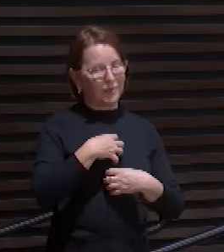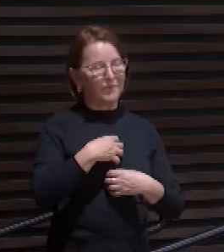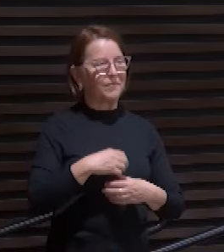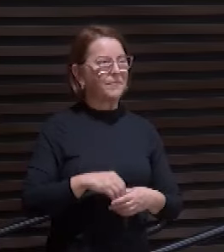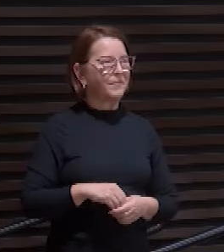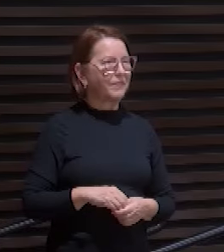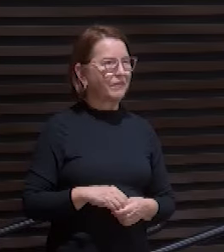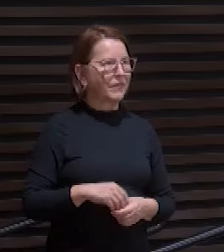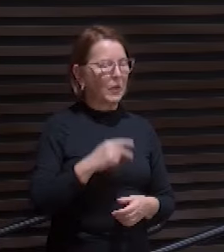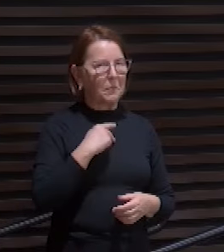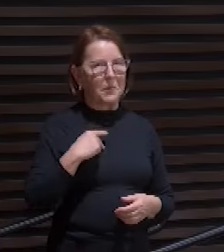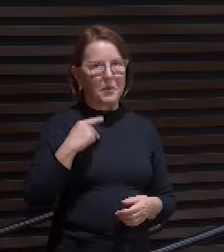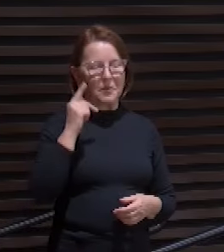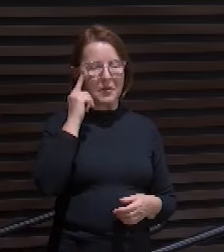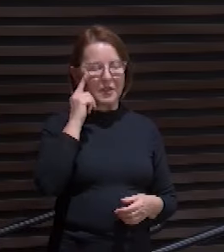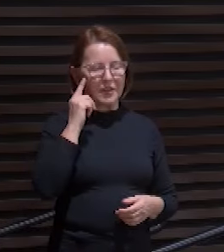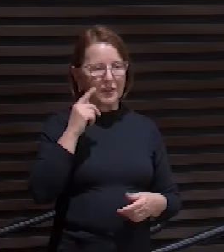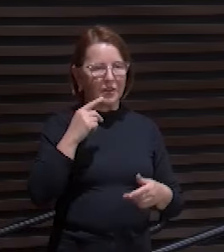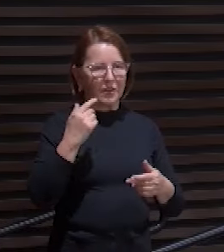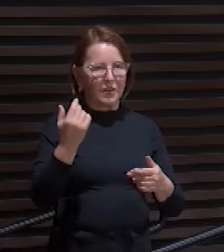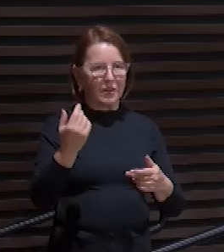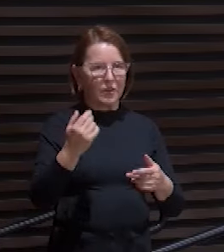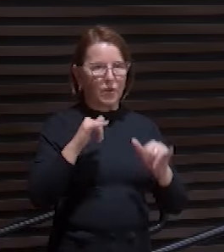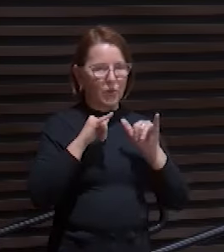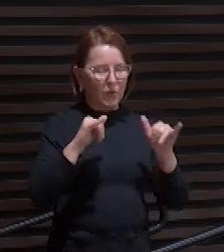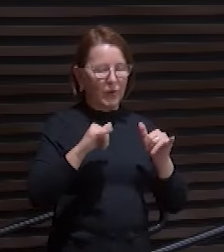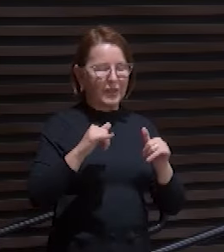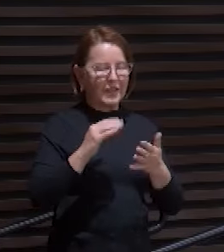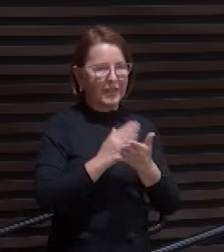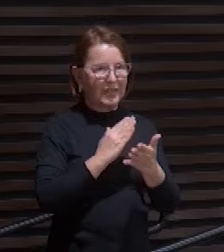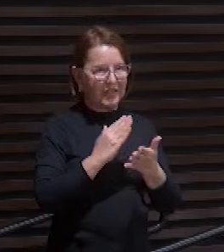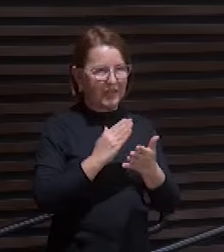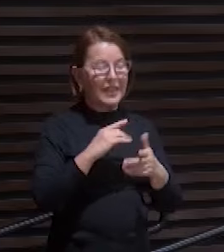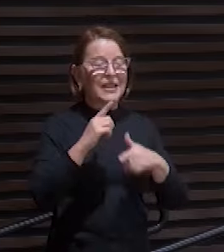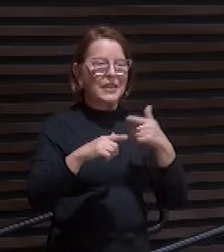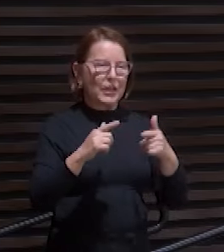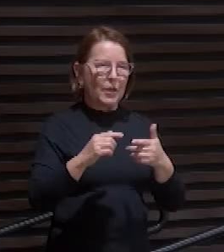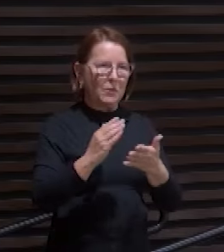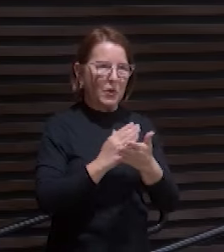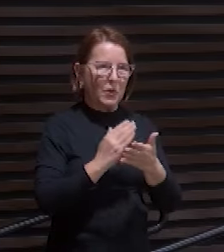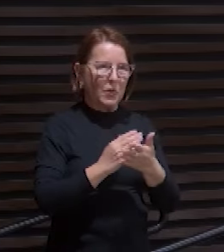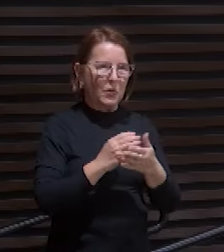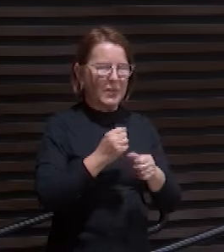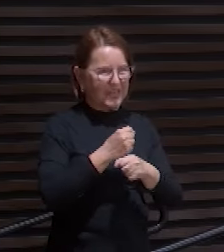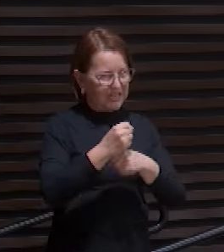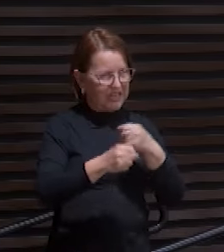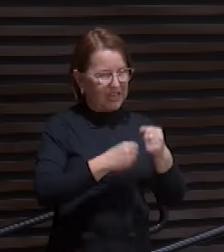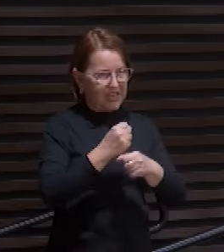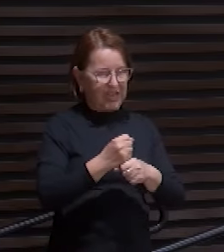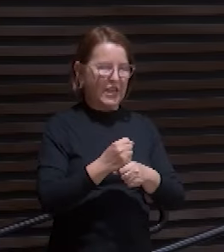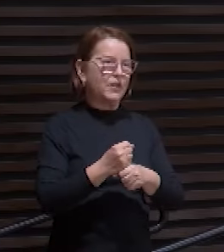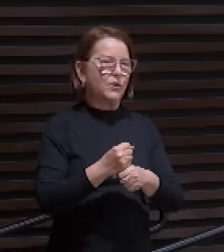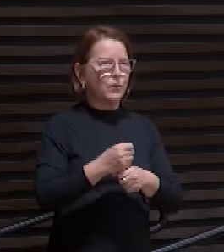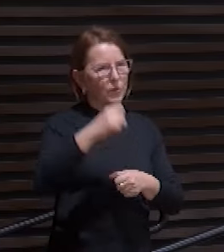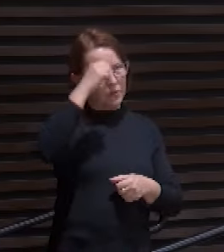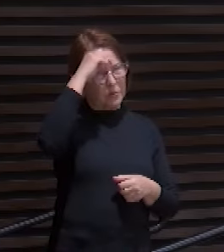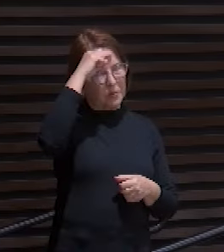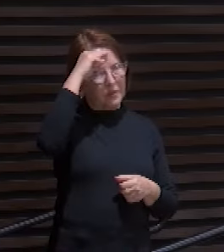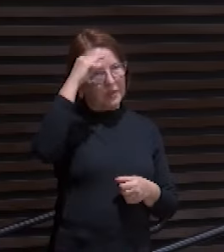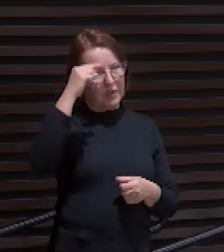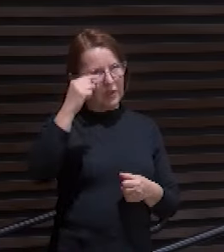O pastor Glênio conta que ele trabalhou muitos anos no Hospital Psiquiátrico Colina Verde. Quando ele chegava lá, tinha um quadro escrito